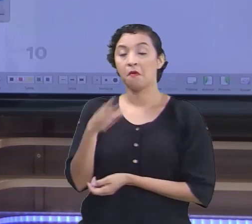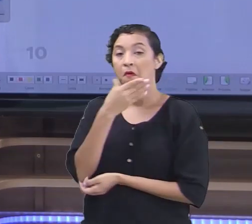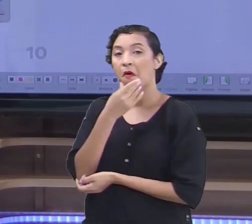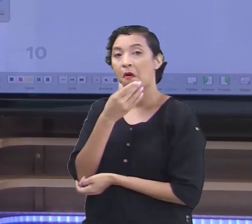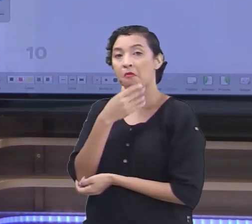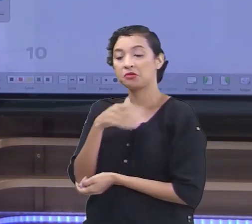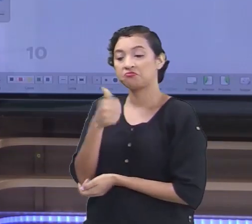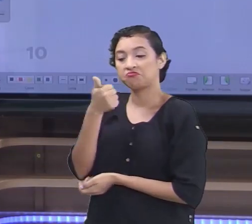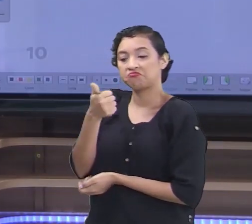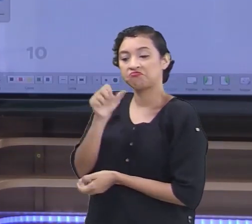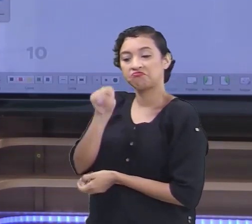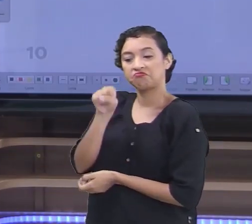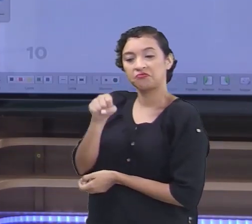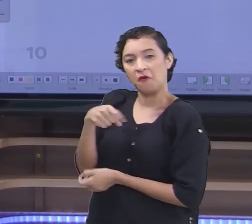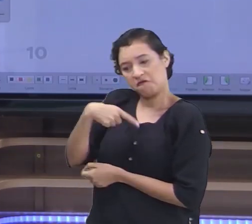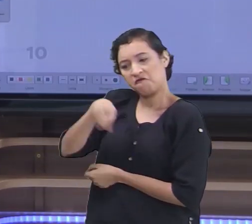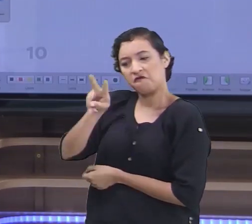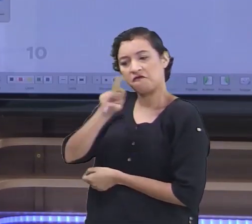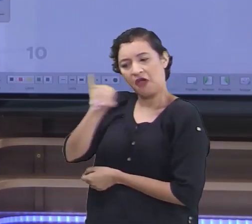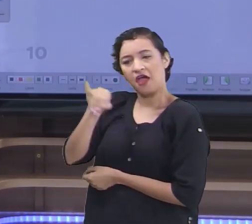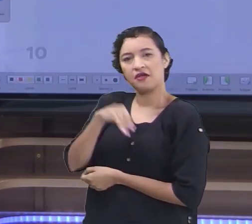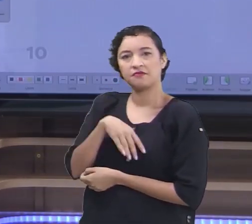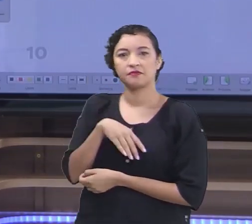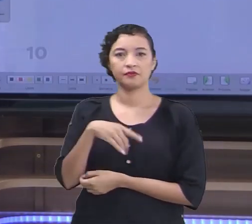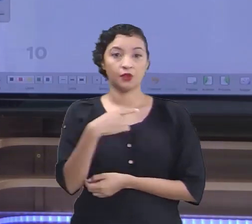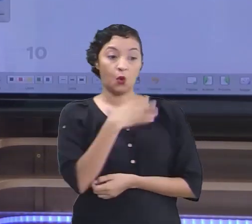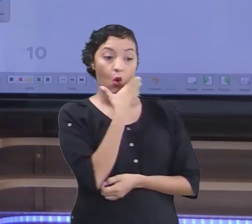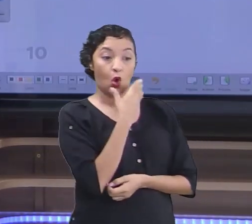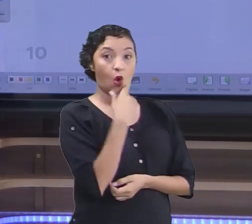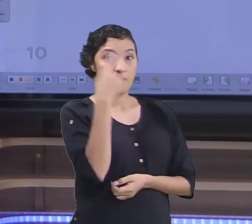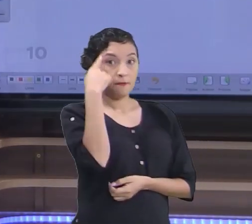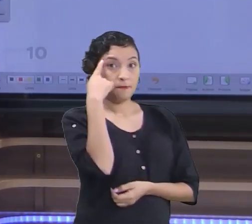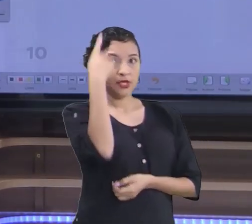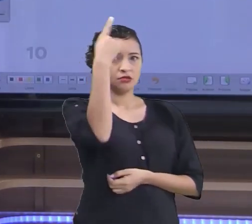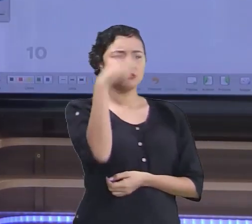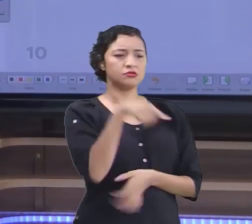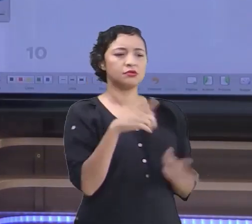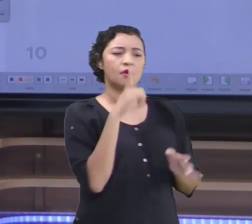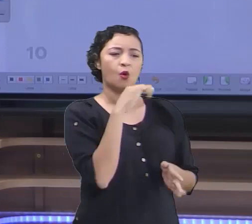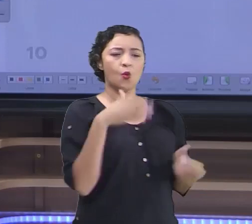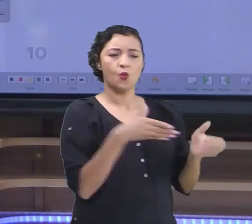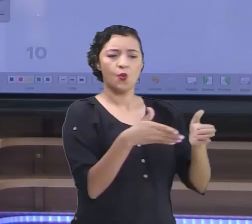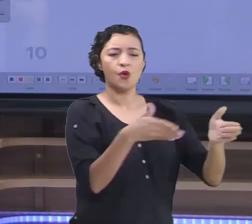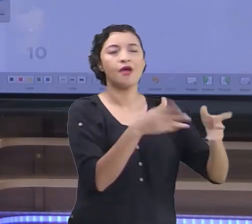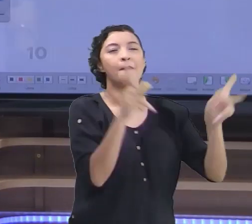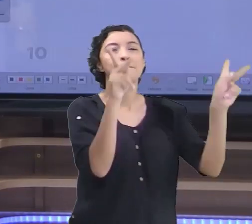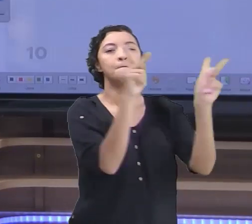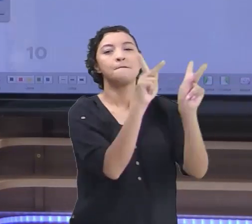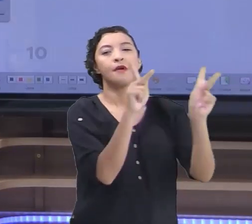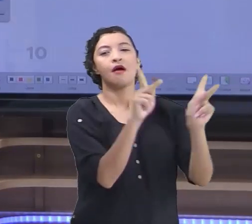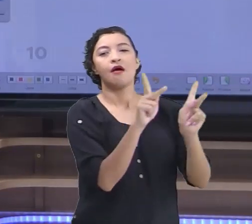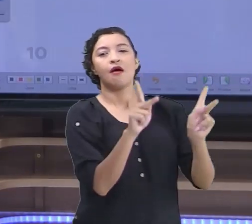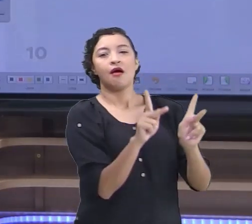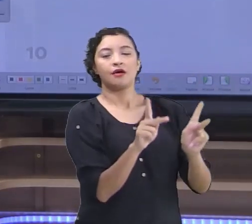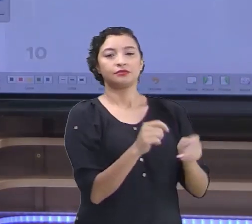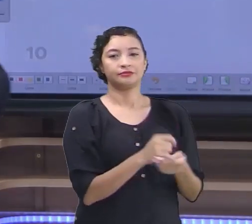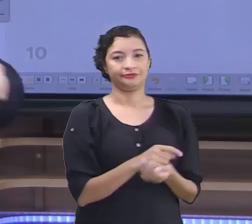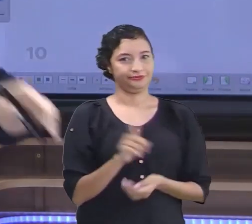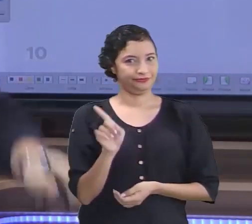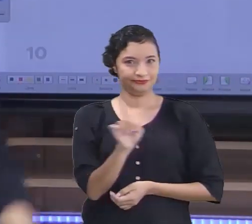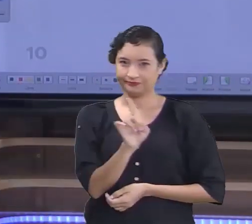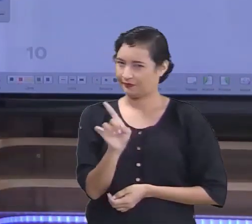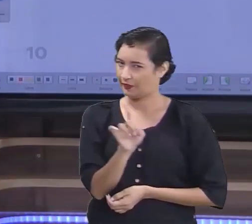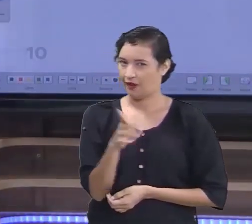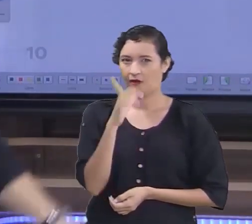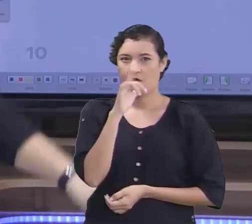Francisco foi descer o rio, achava que era um rio tranquilo, que nada, o rio estava com muita turbulência, era